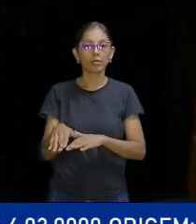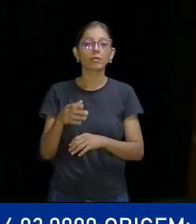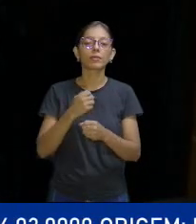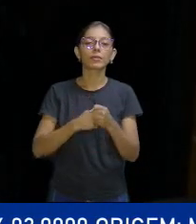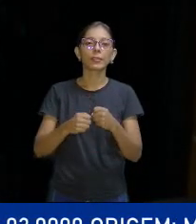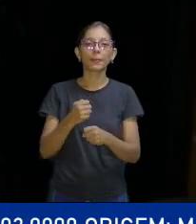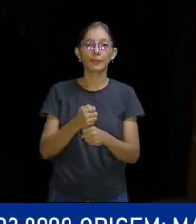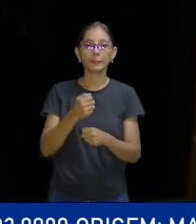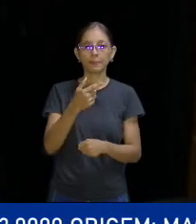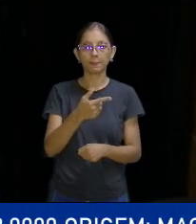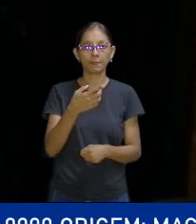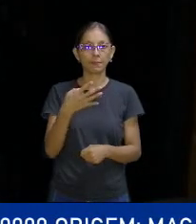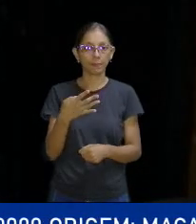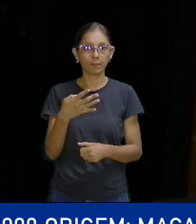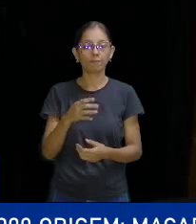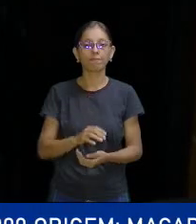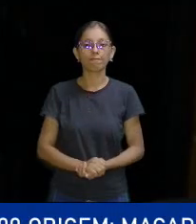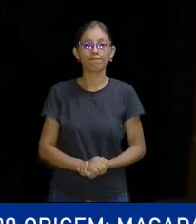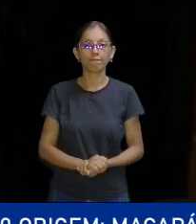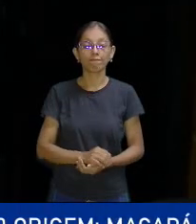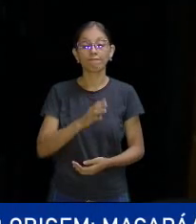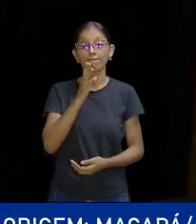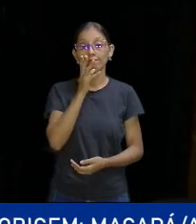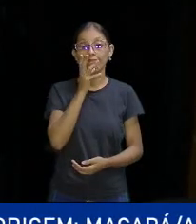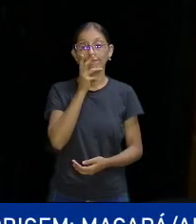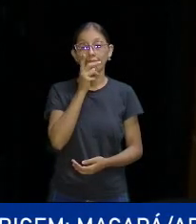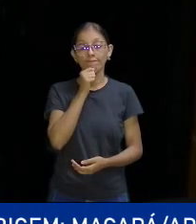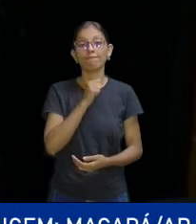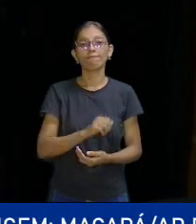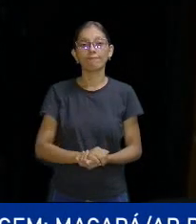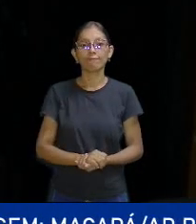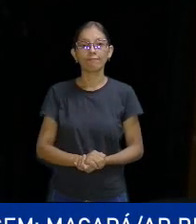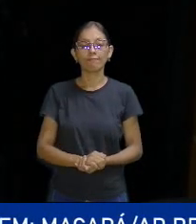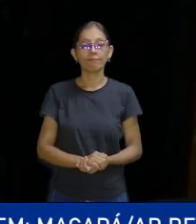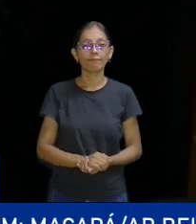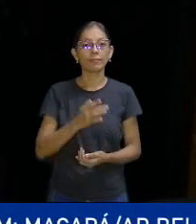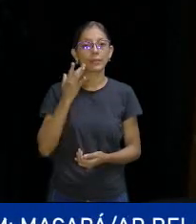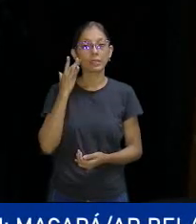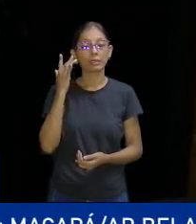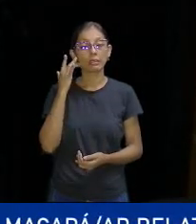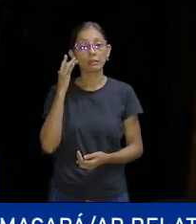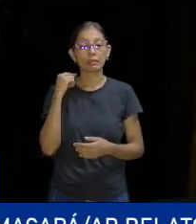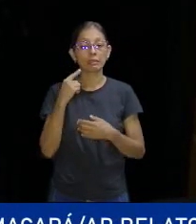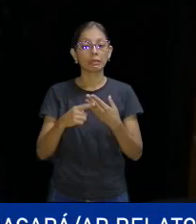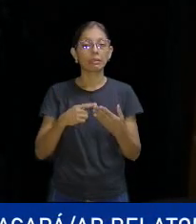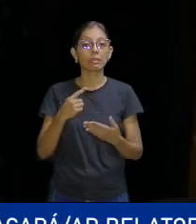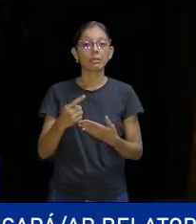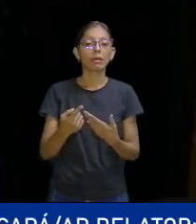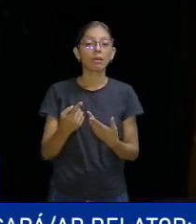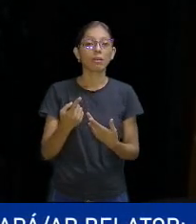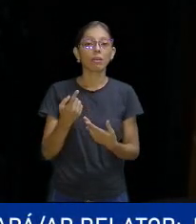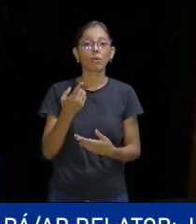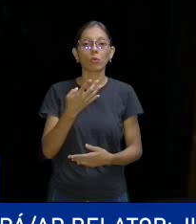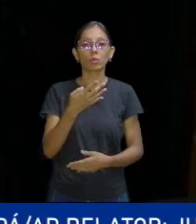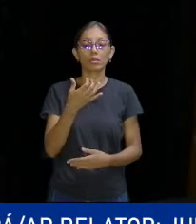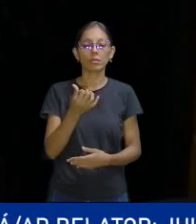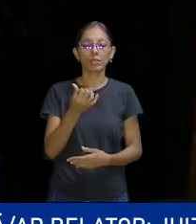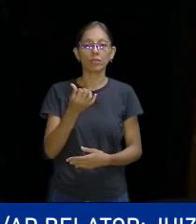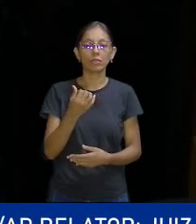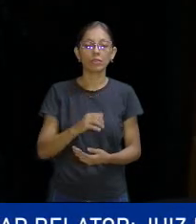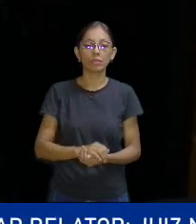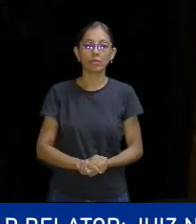após o prazo legal, em evidente afronta ao texto normativo. Foi nesse ponto que o MPE entendeu haver um